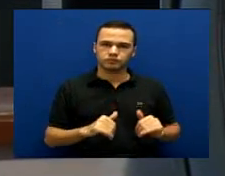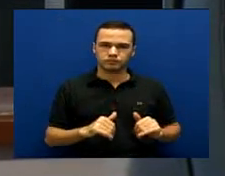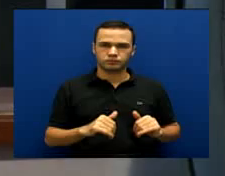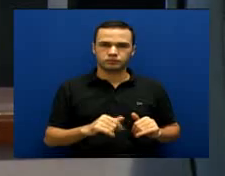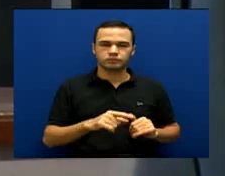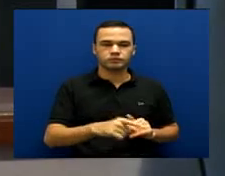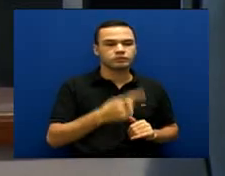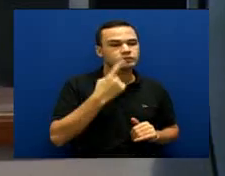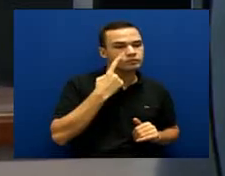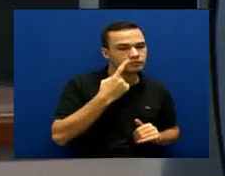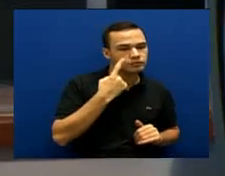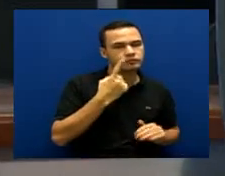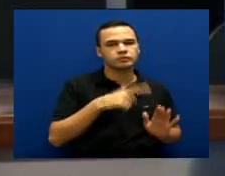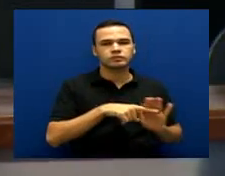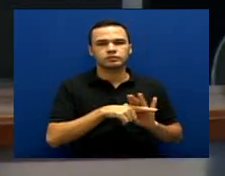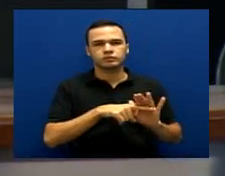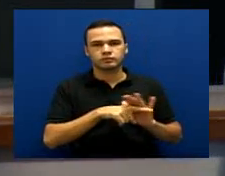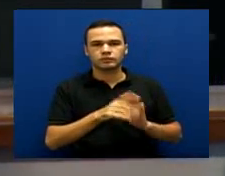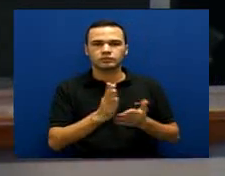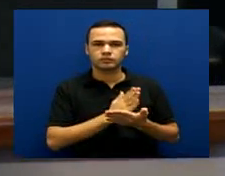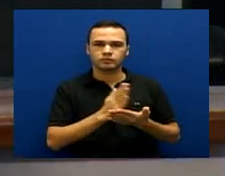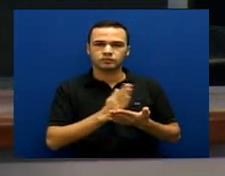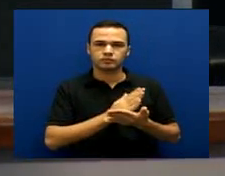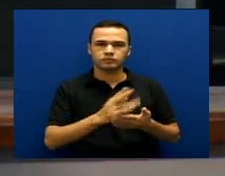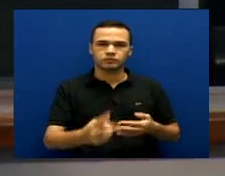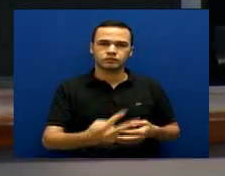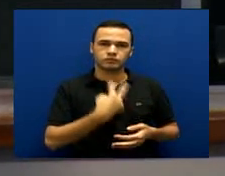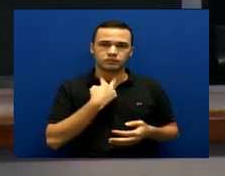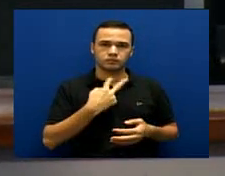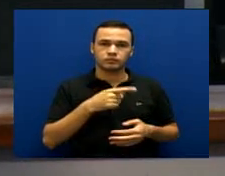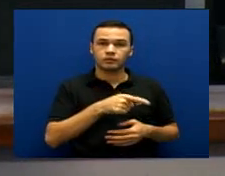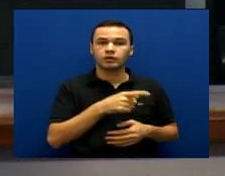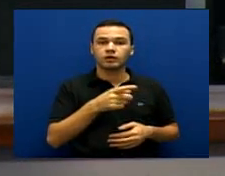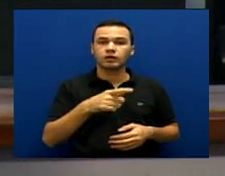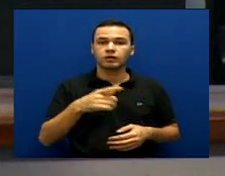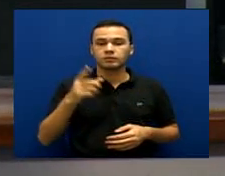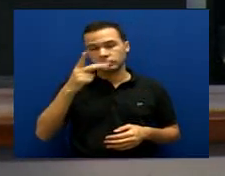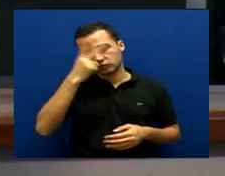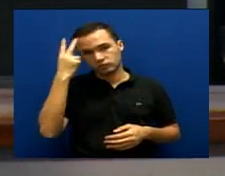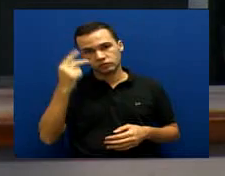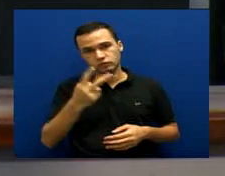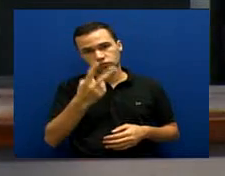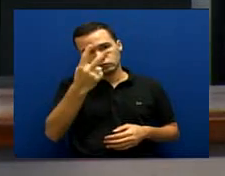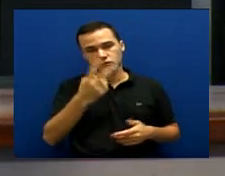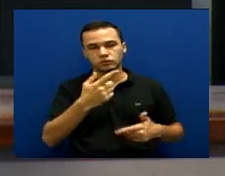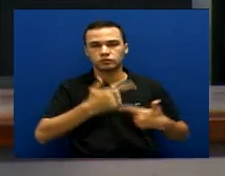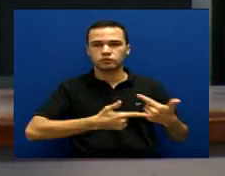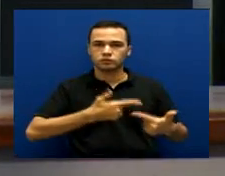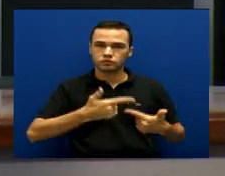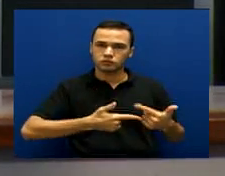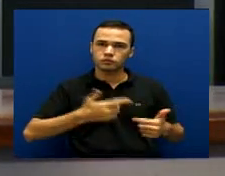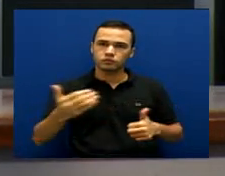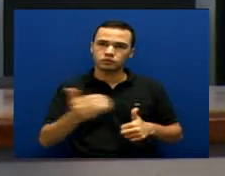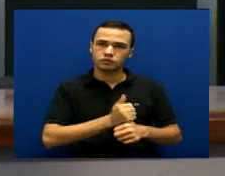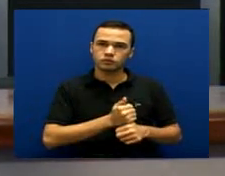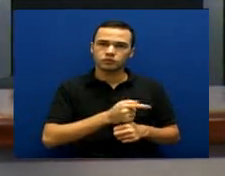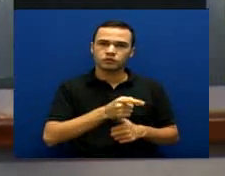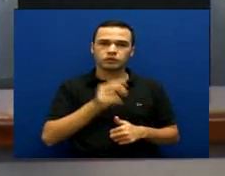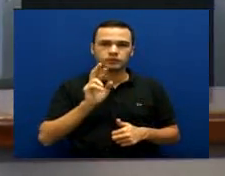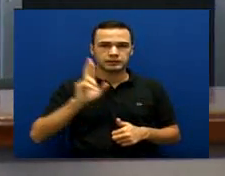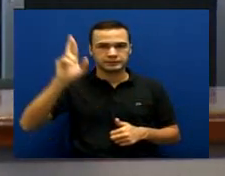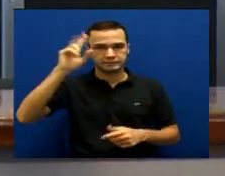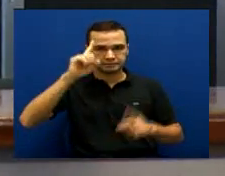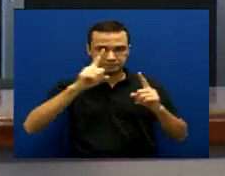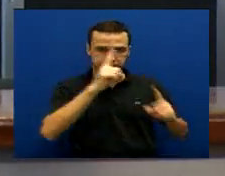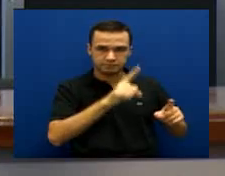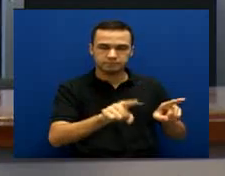verificar impedimentos e quarentena de dois funcionários para assumir com a condição de administrador ou